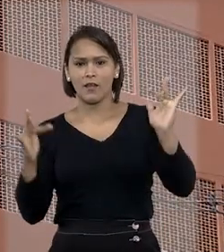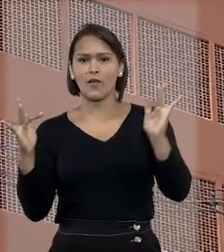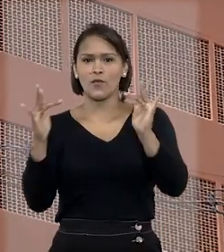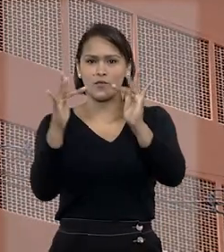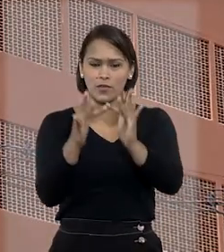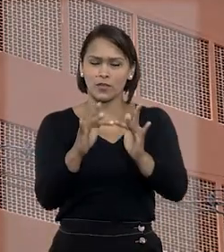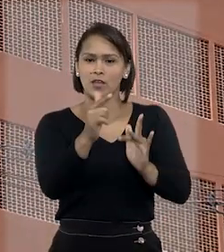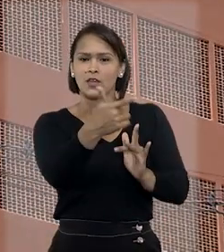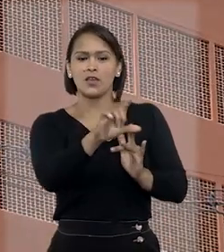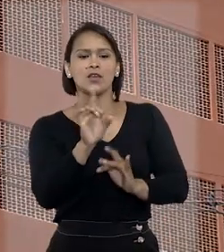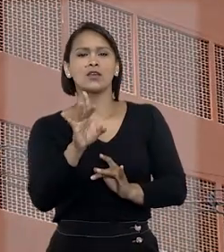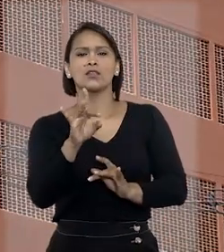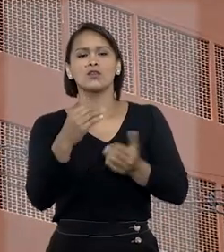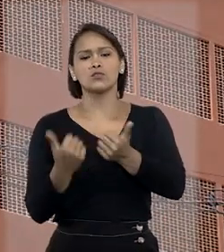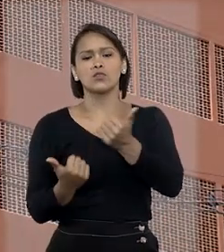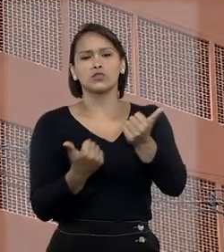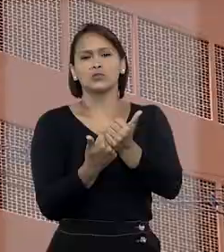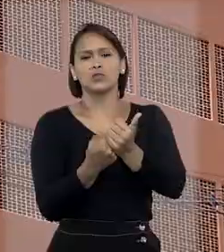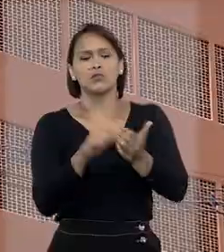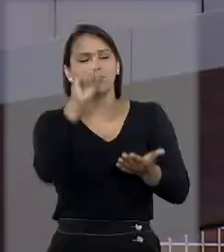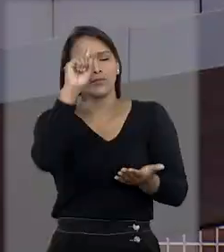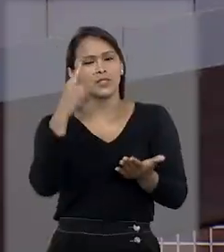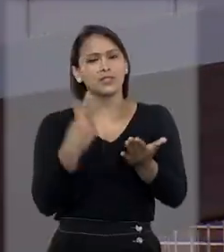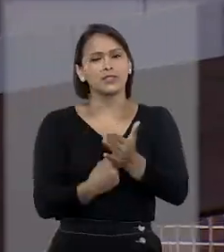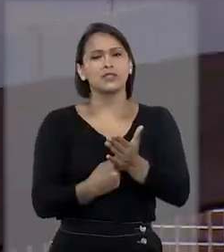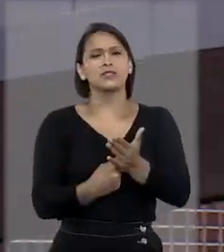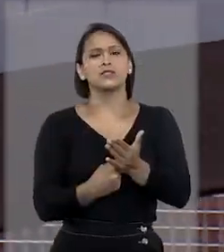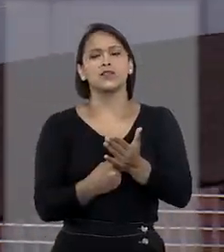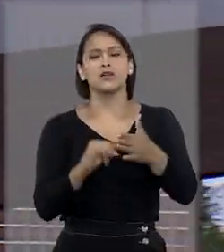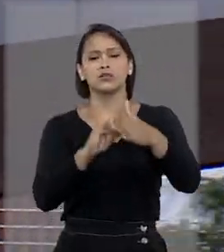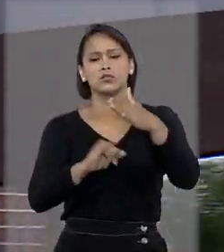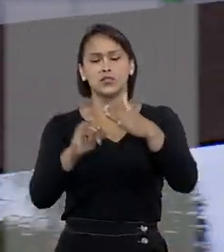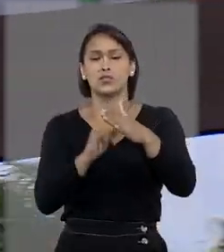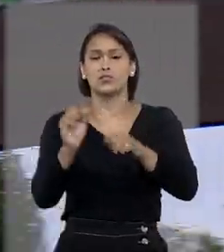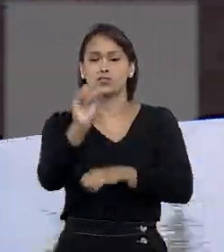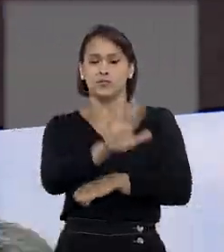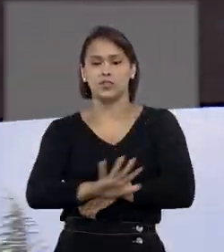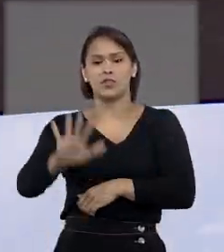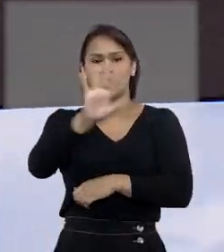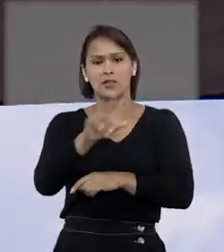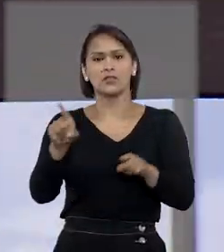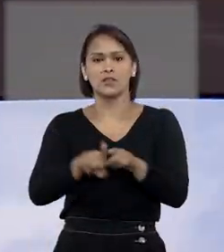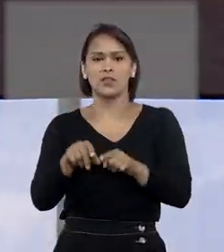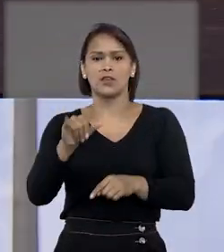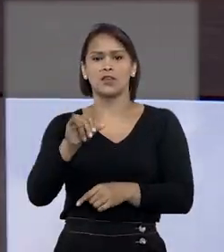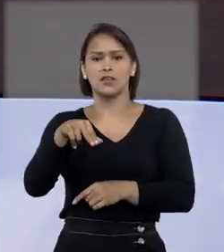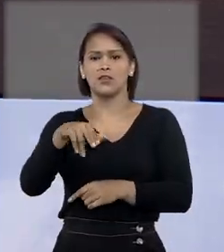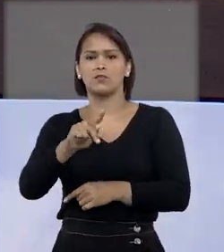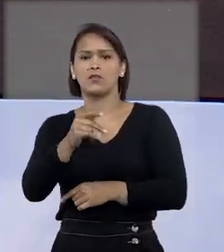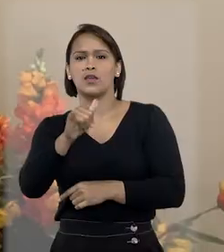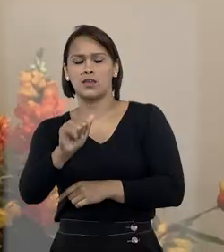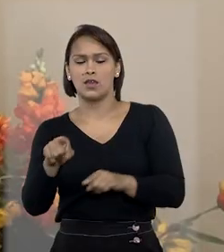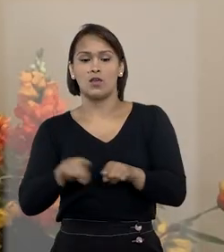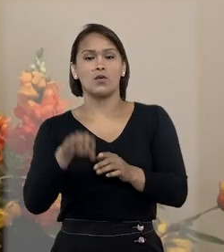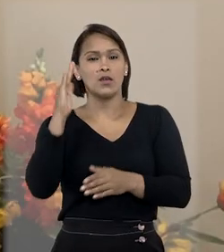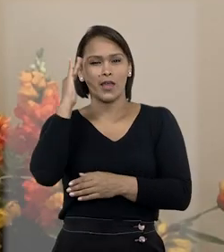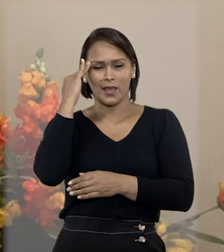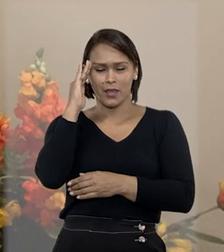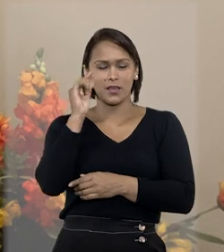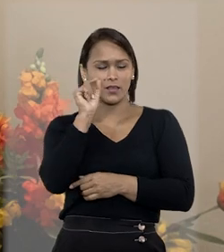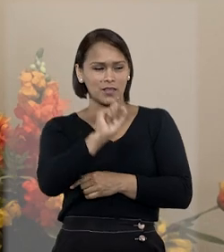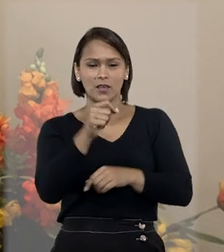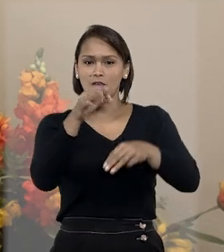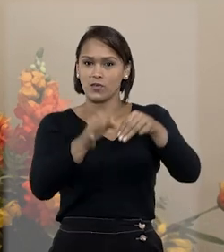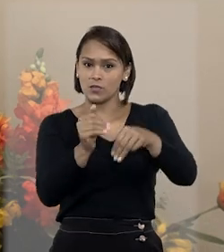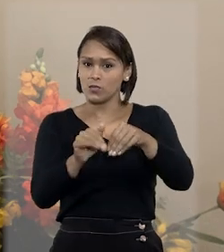caráter vinculativo e não apenas de subsídio para a decisão do Instituto Nacional da propriedade industrial e MPE com